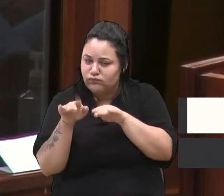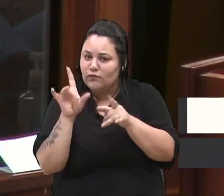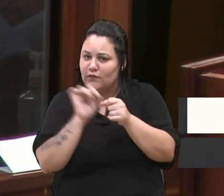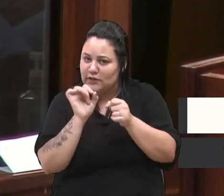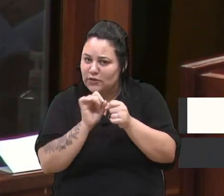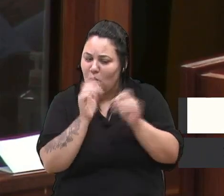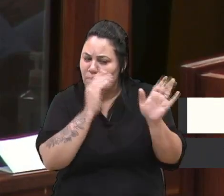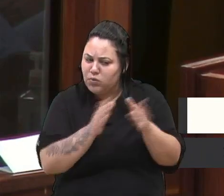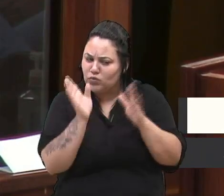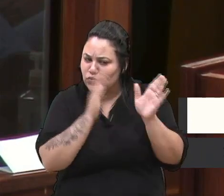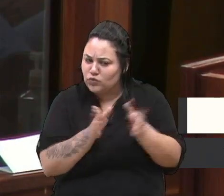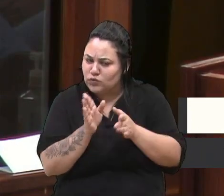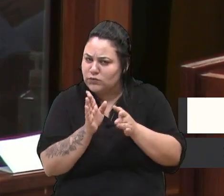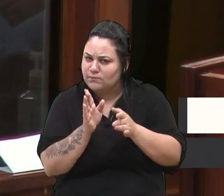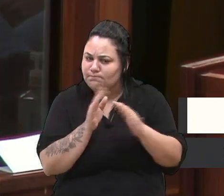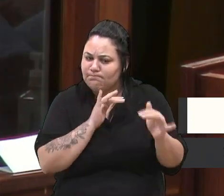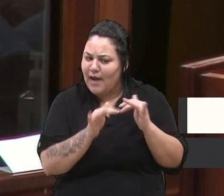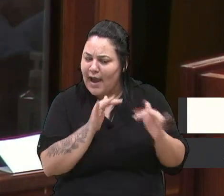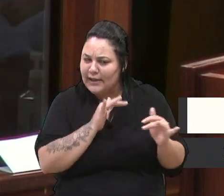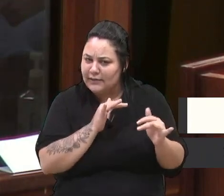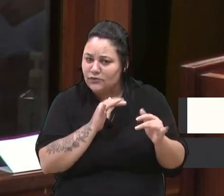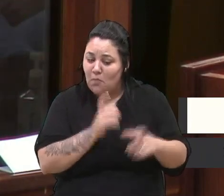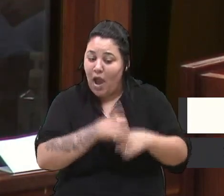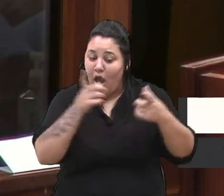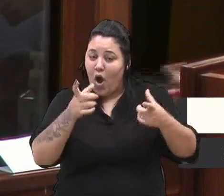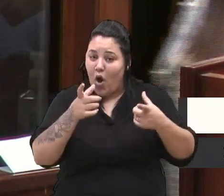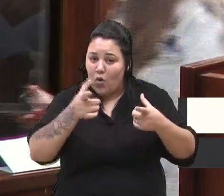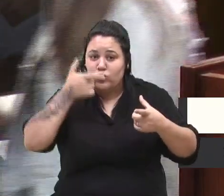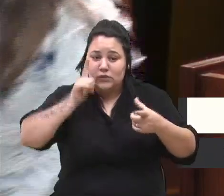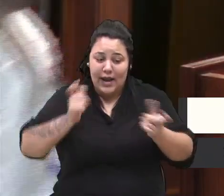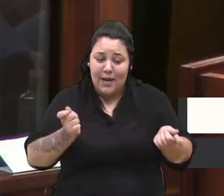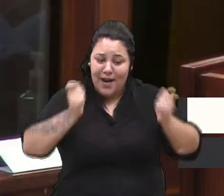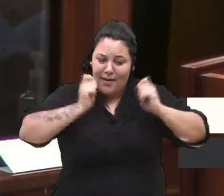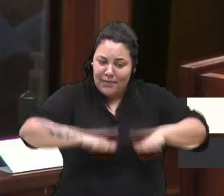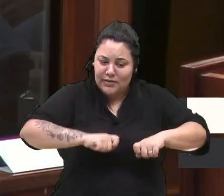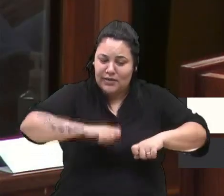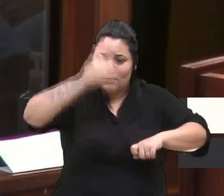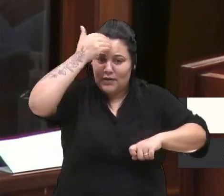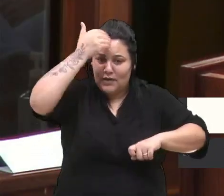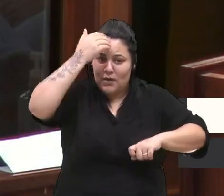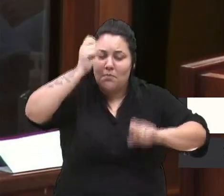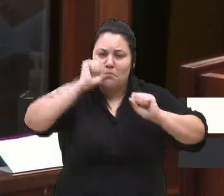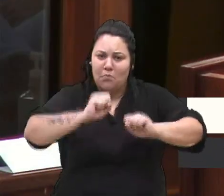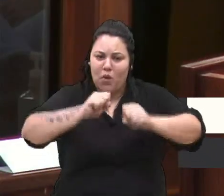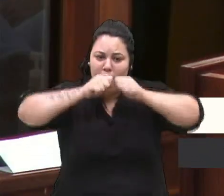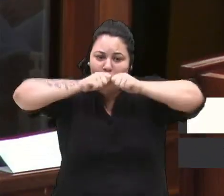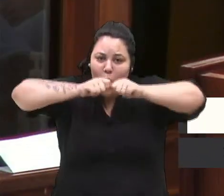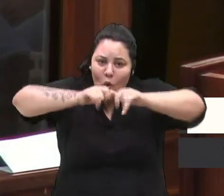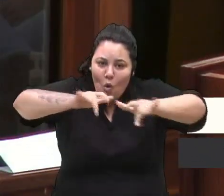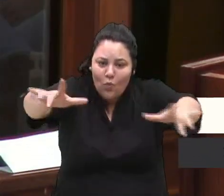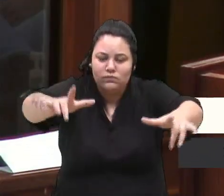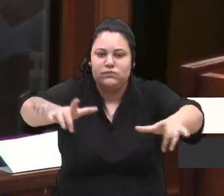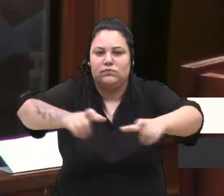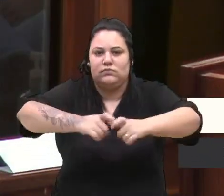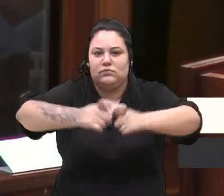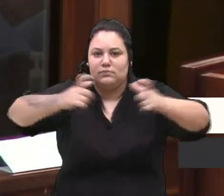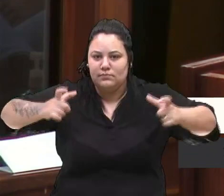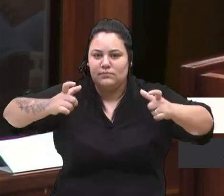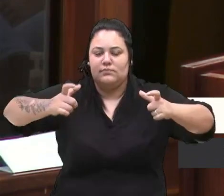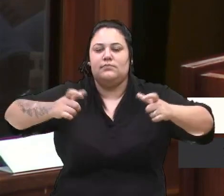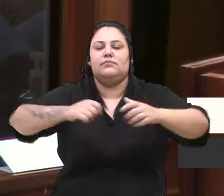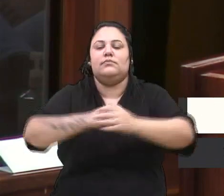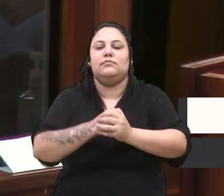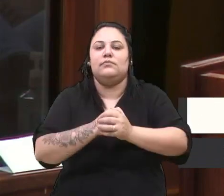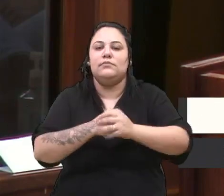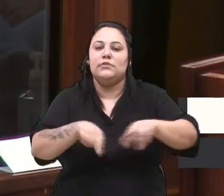tentando produzir um equipamento, então, de maior capacidade, que poderá atingir um espaço ainda maior. Então, eu trago aqui,